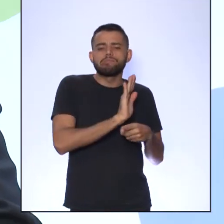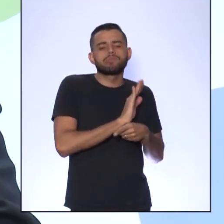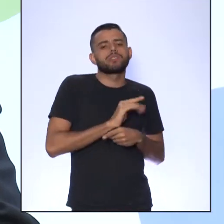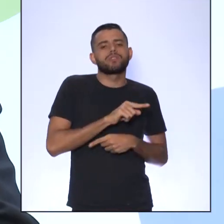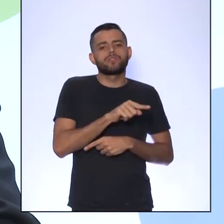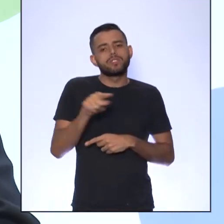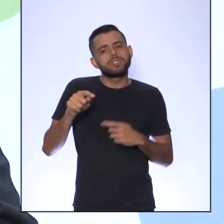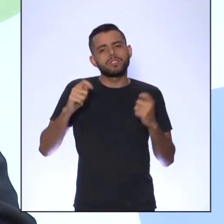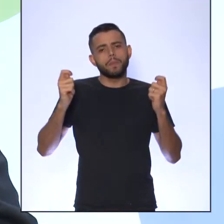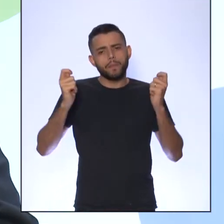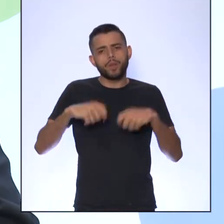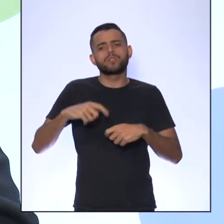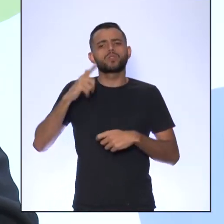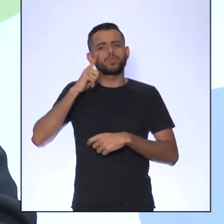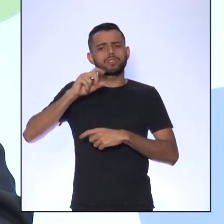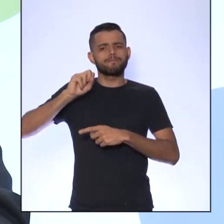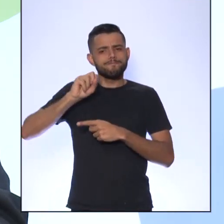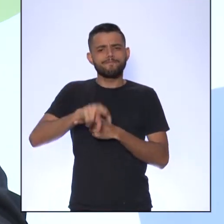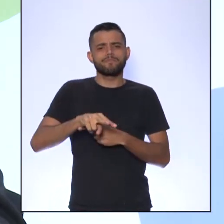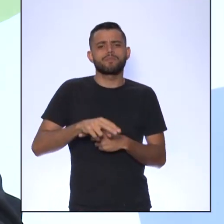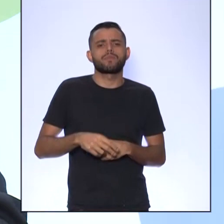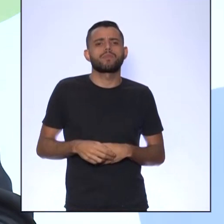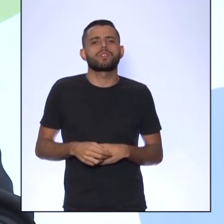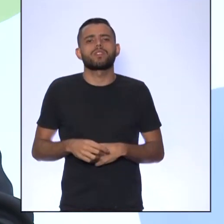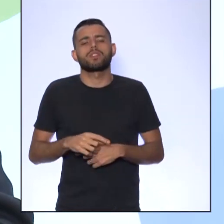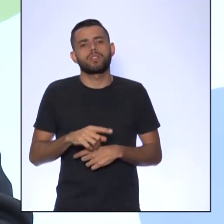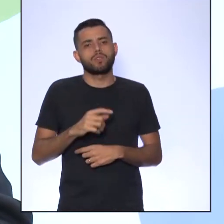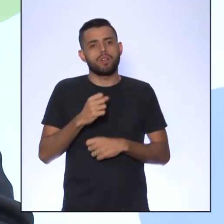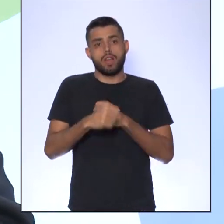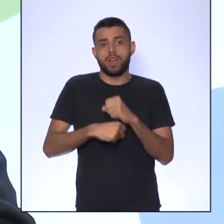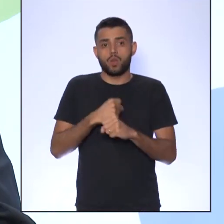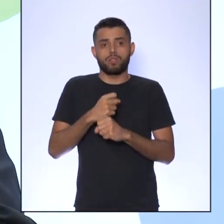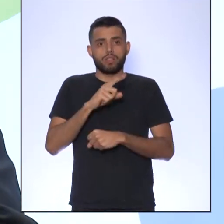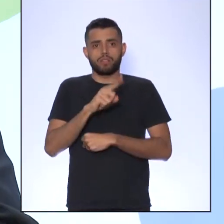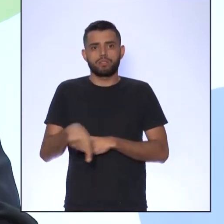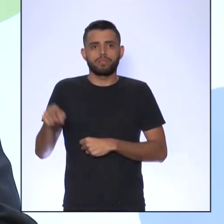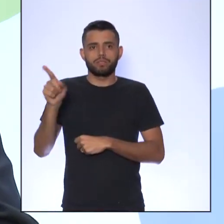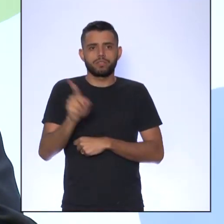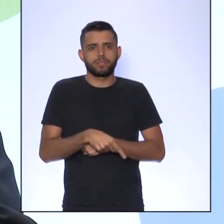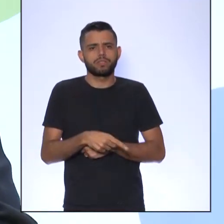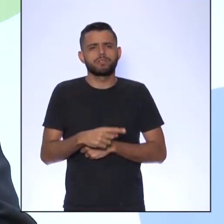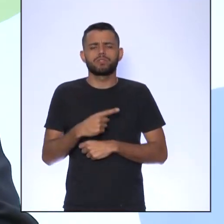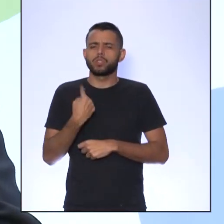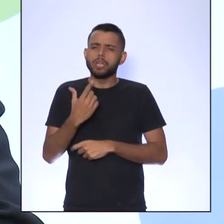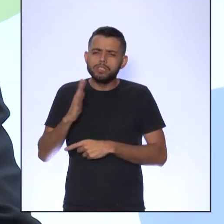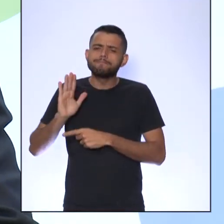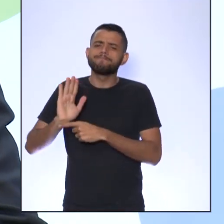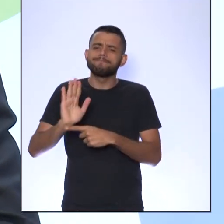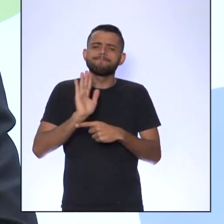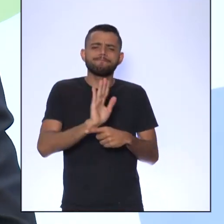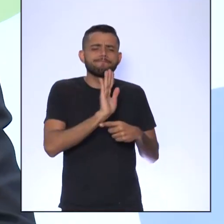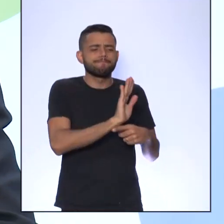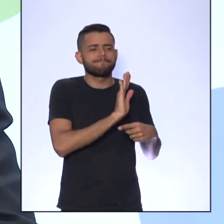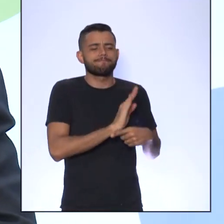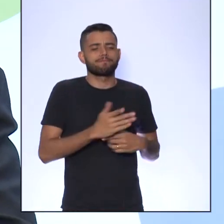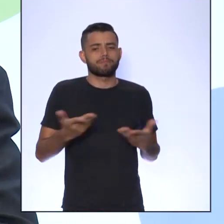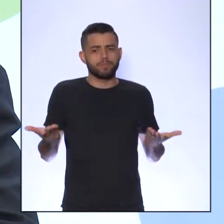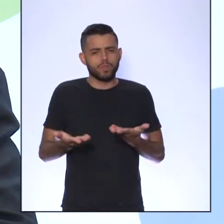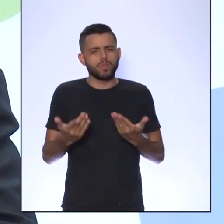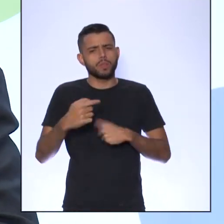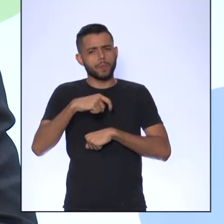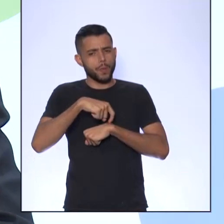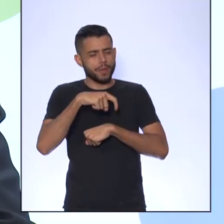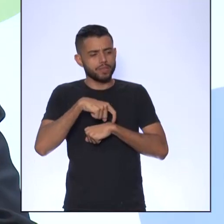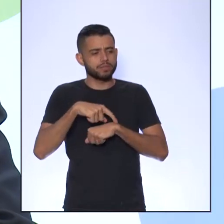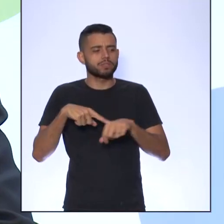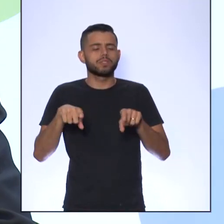possam ter esta etapa. Então, nós não vamos cancelar o ano letivo e vamos dar todo o suporte possível, seja agora nesse momento,